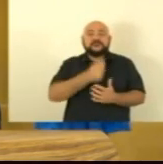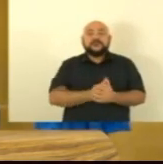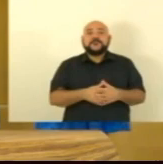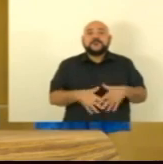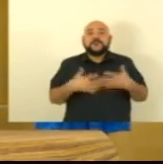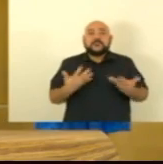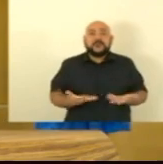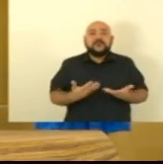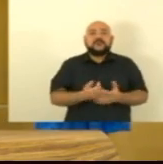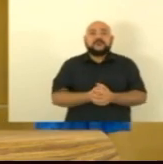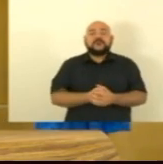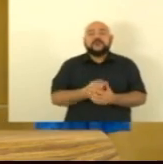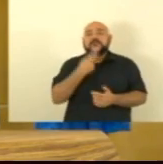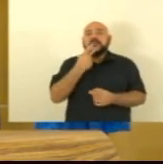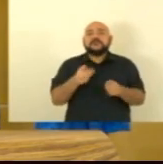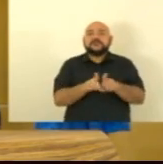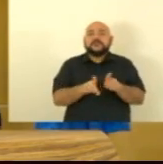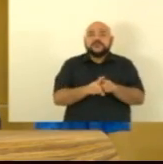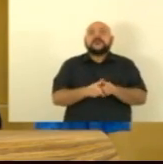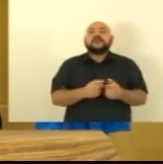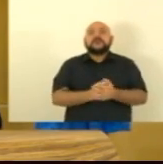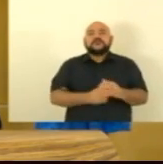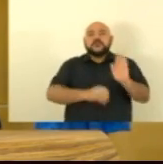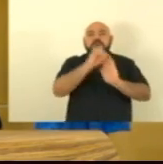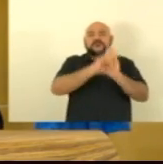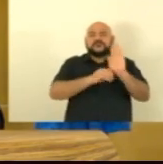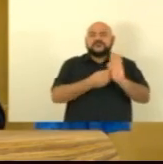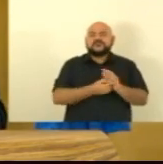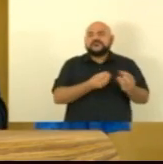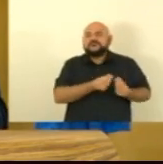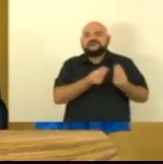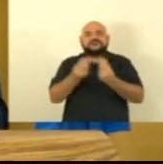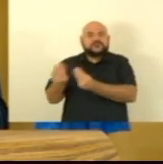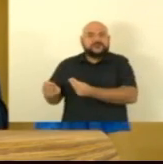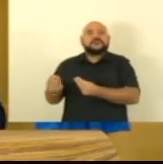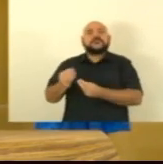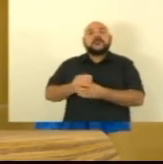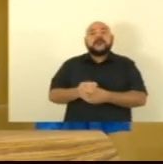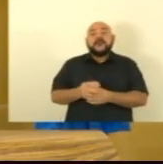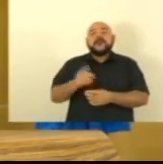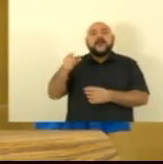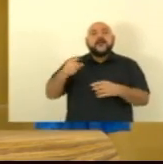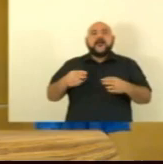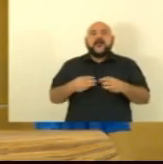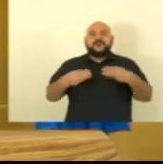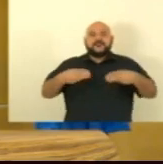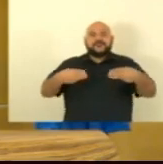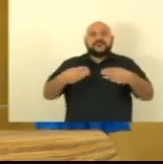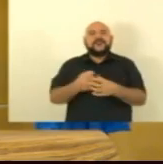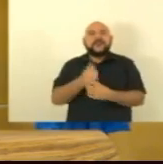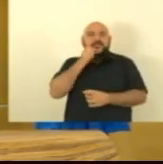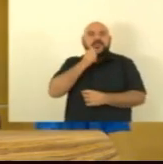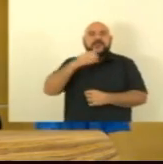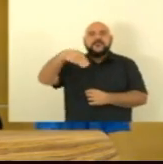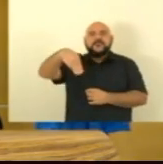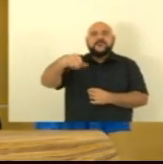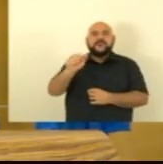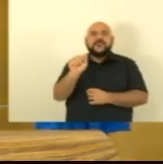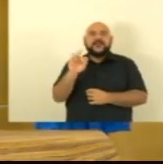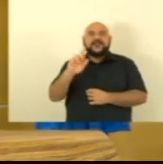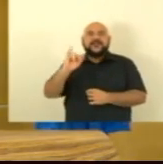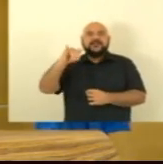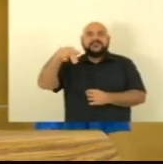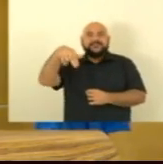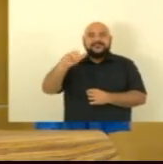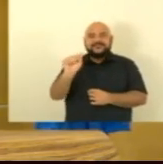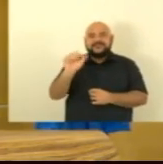apelo, nós já enviamos um ofício para a ministra Marina Silva, porque nós estamos com um problema muito grave ali, Coronel